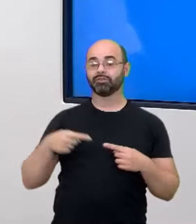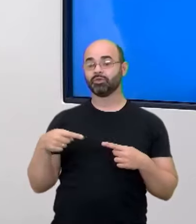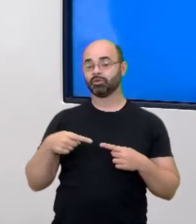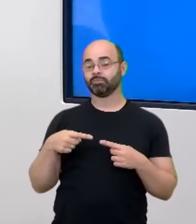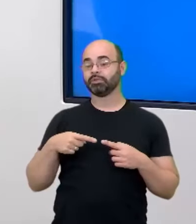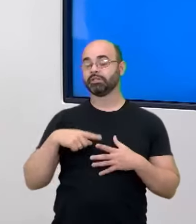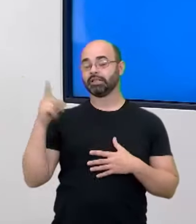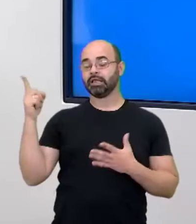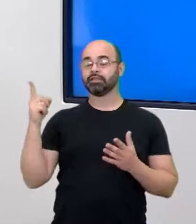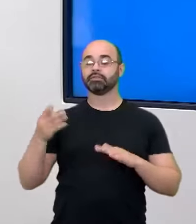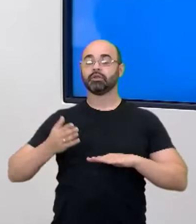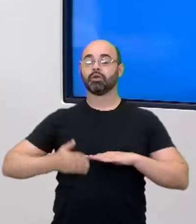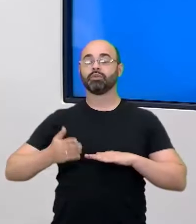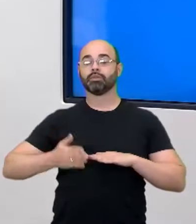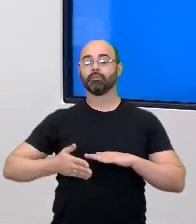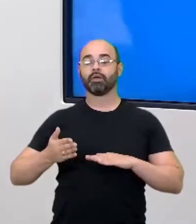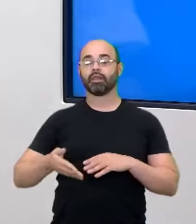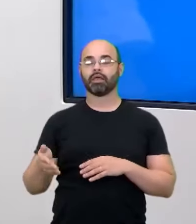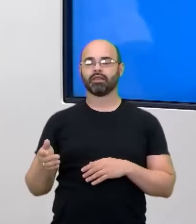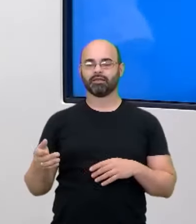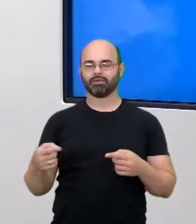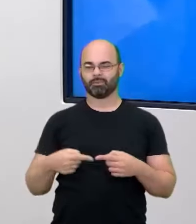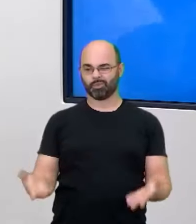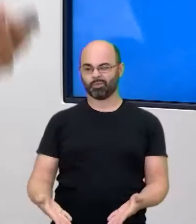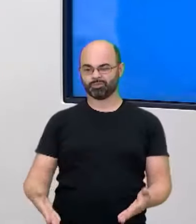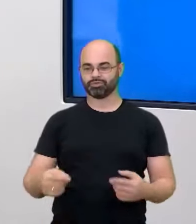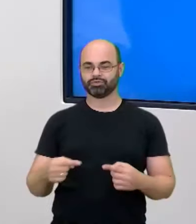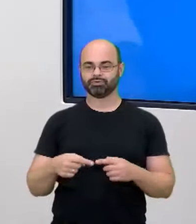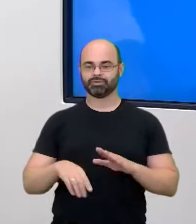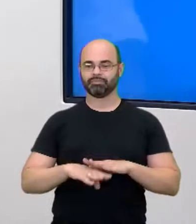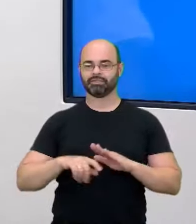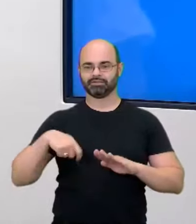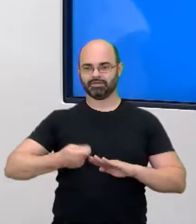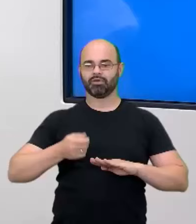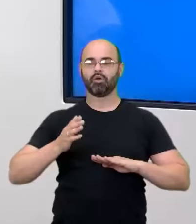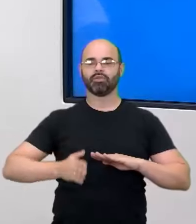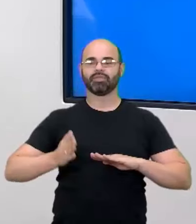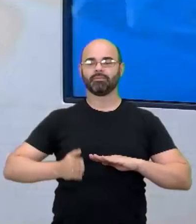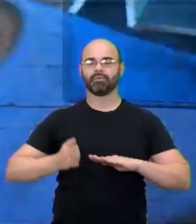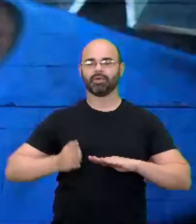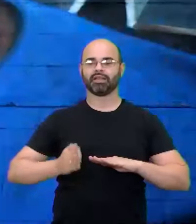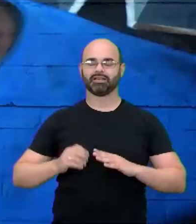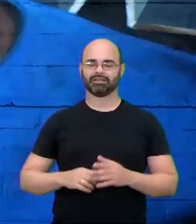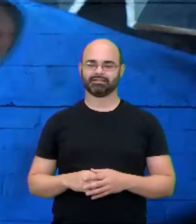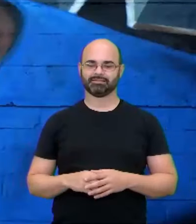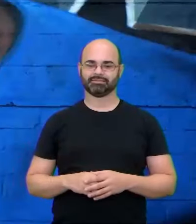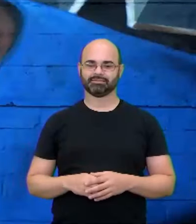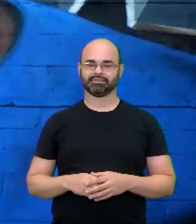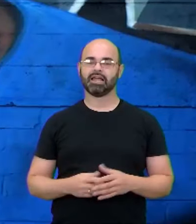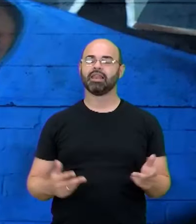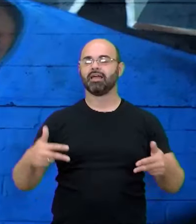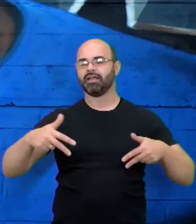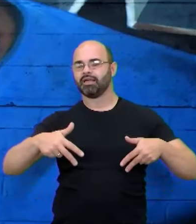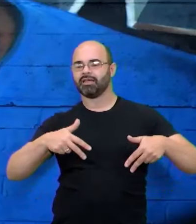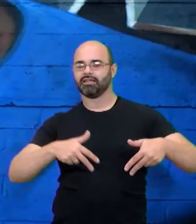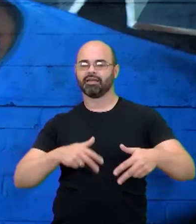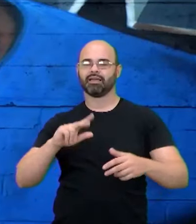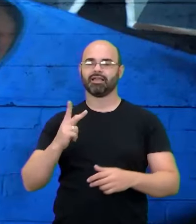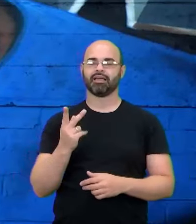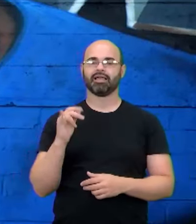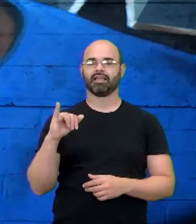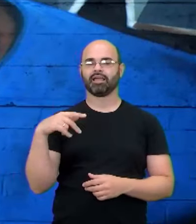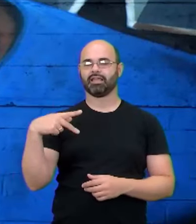mais contemporânea. Nós temos todo esse grande elemento aí do hip hop. Eu estava vendo um programa